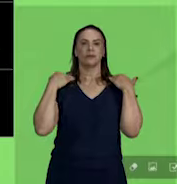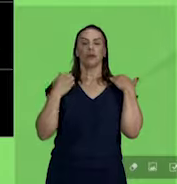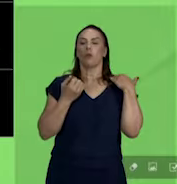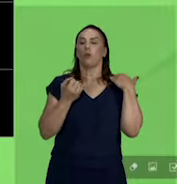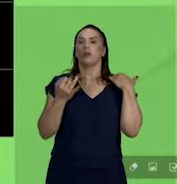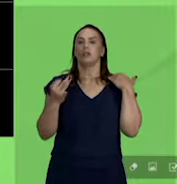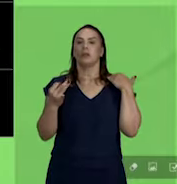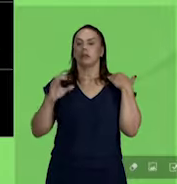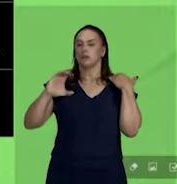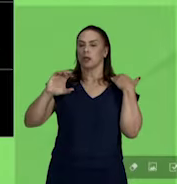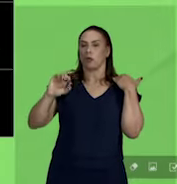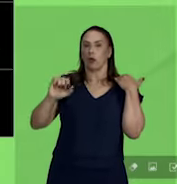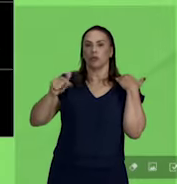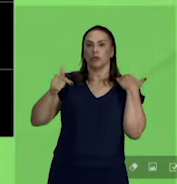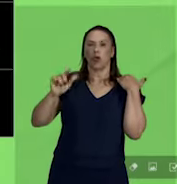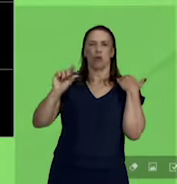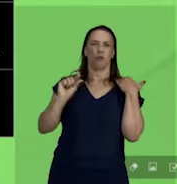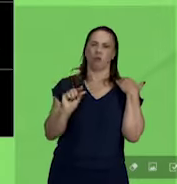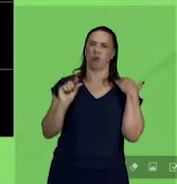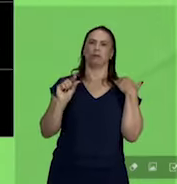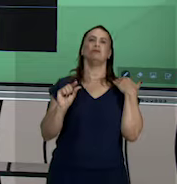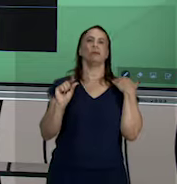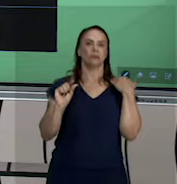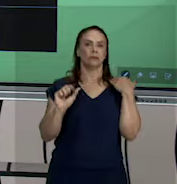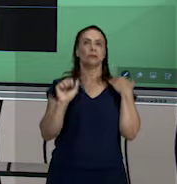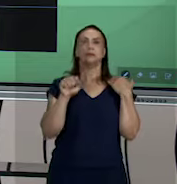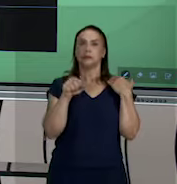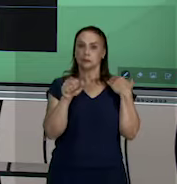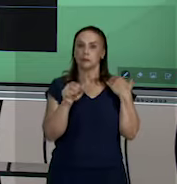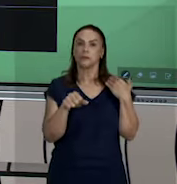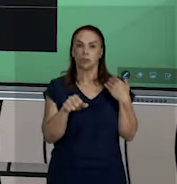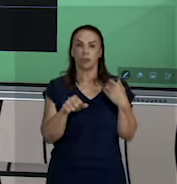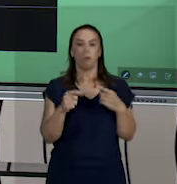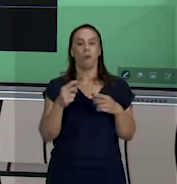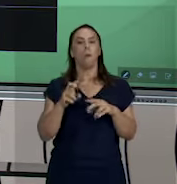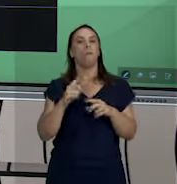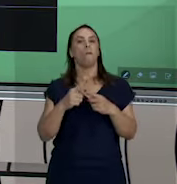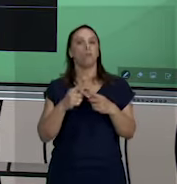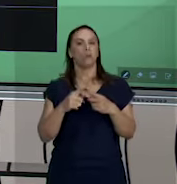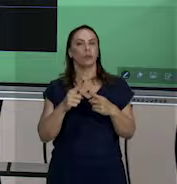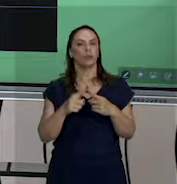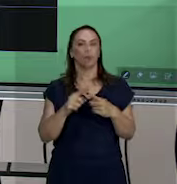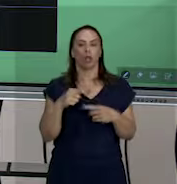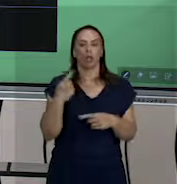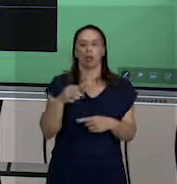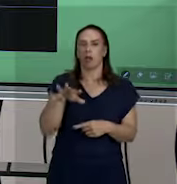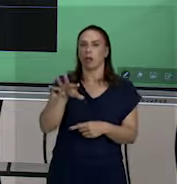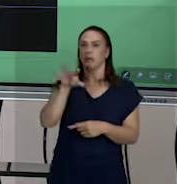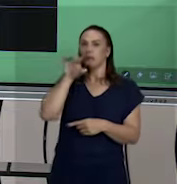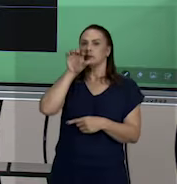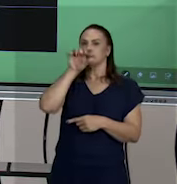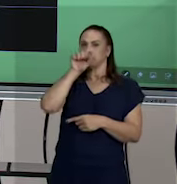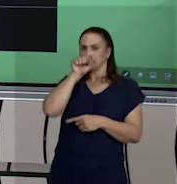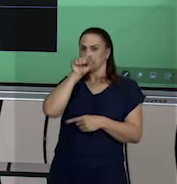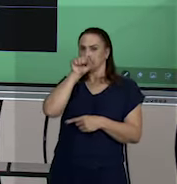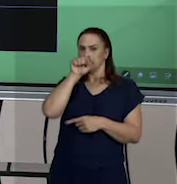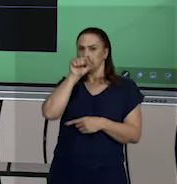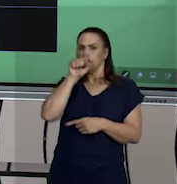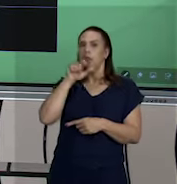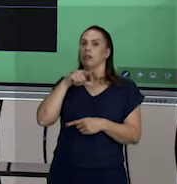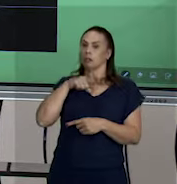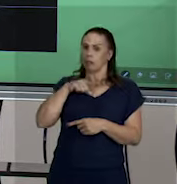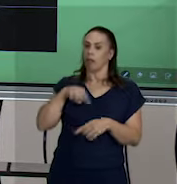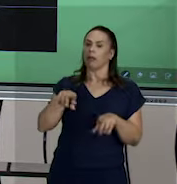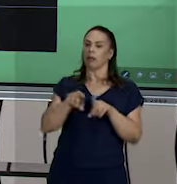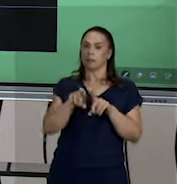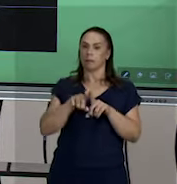Sim, pessoal, durante o movimento de inspiração, quando a gente está mandando o oxigênio para dentro do nosso corpo, a gente está respirando um pouquinho de